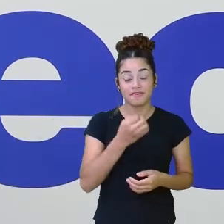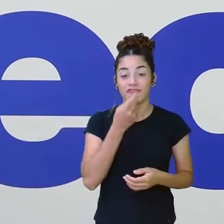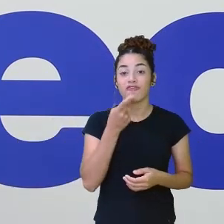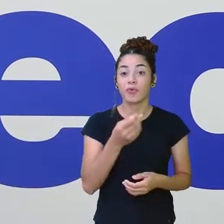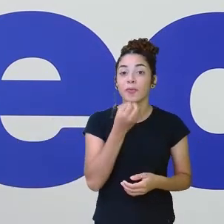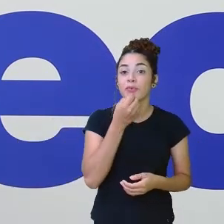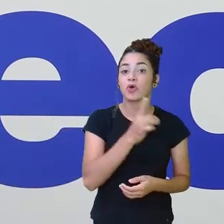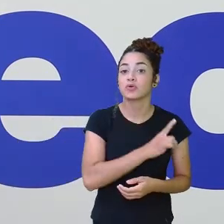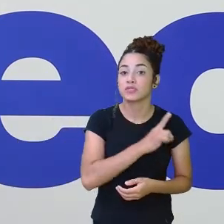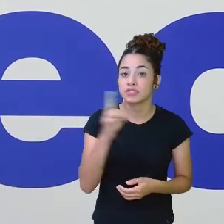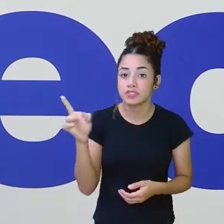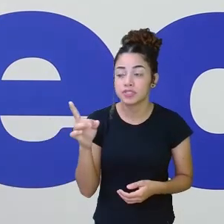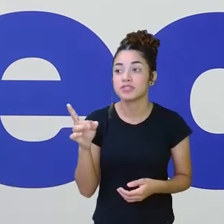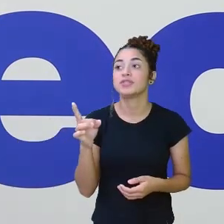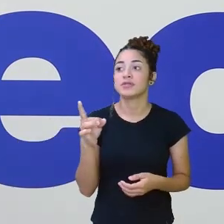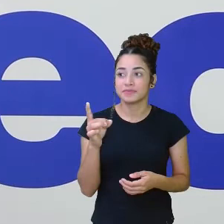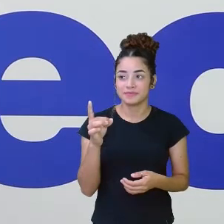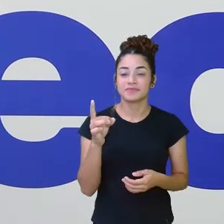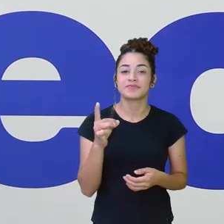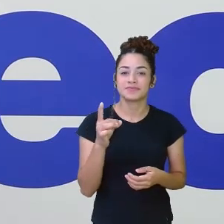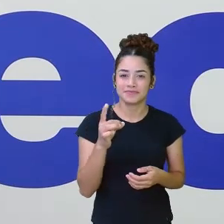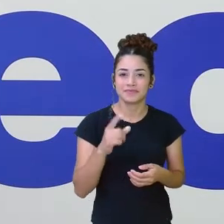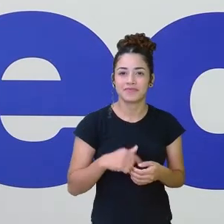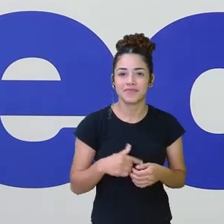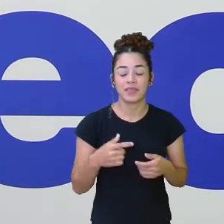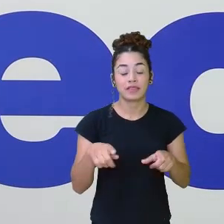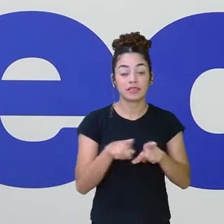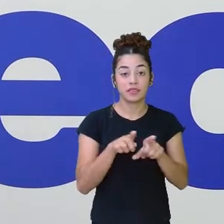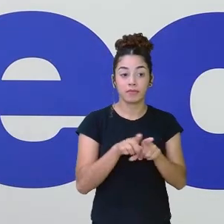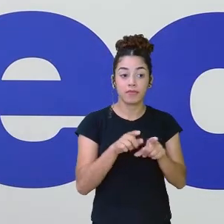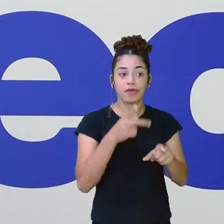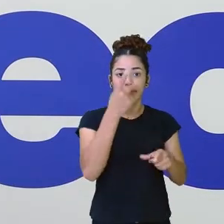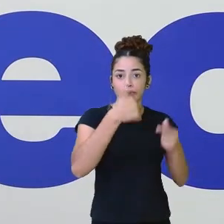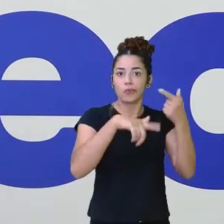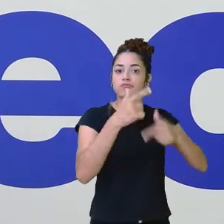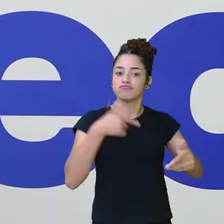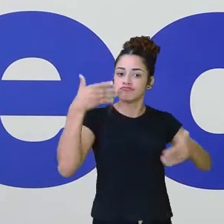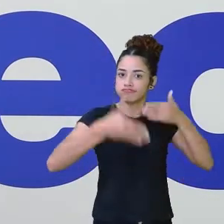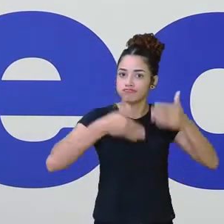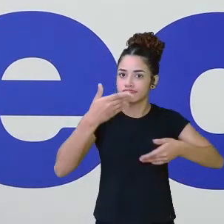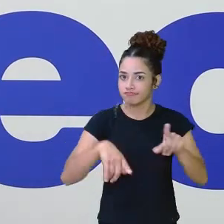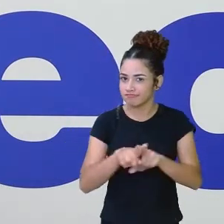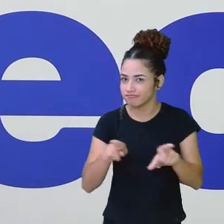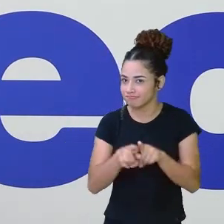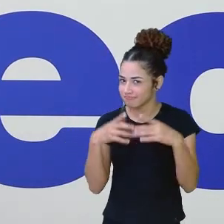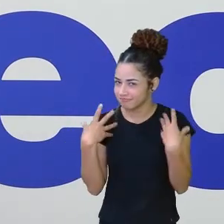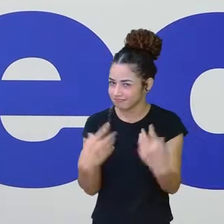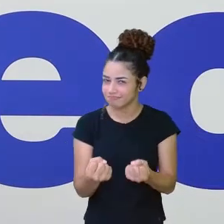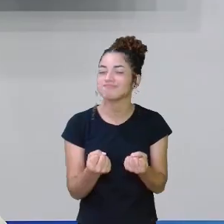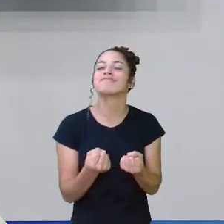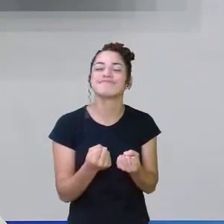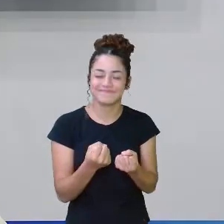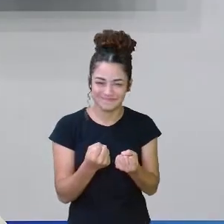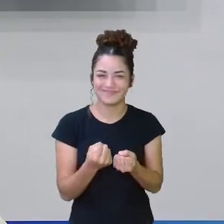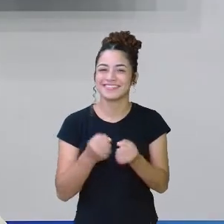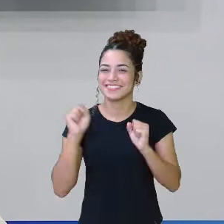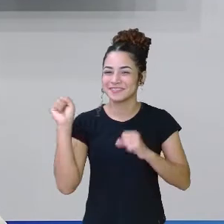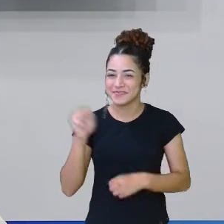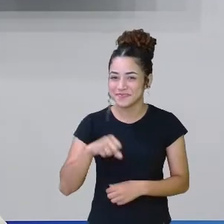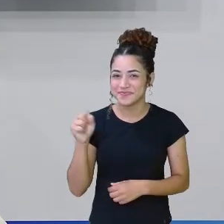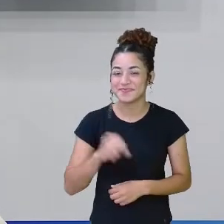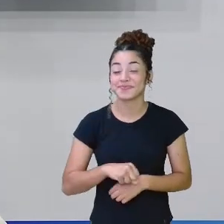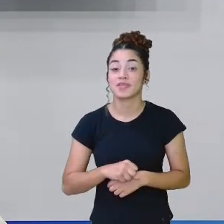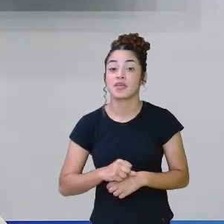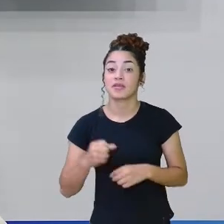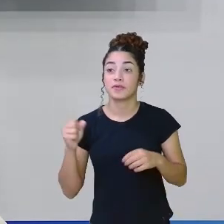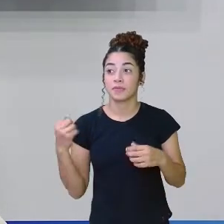Mas a professora Kedma quer Maria e mais gente. Então, todo mundo interagindo e participando. Vamos embora. Vamos embora.